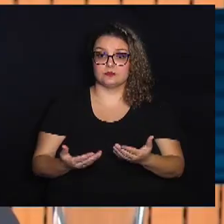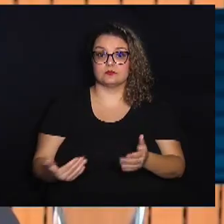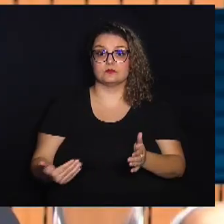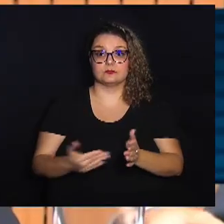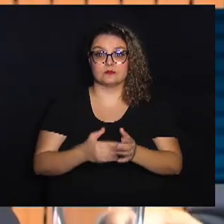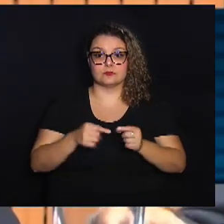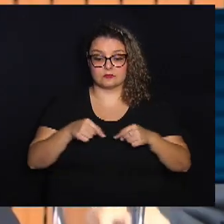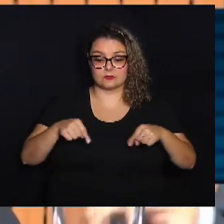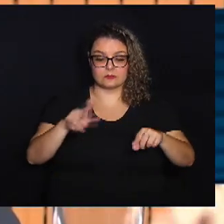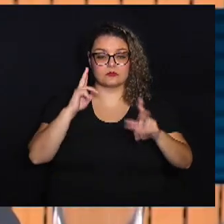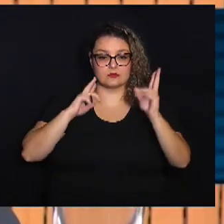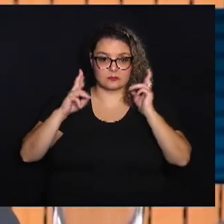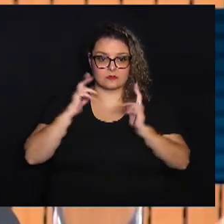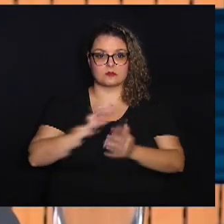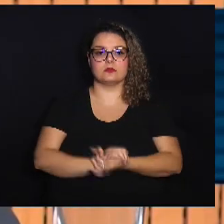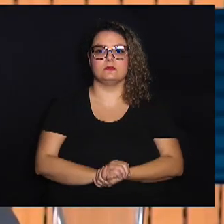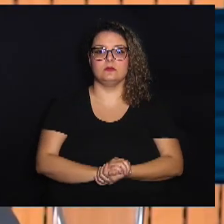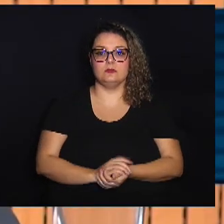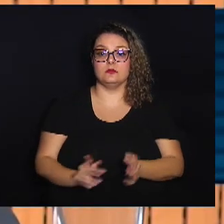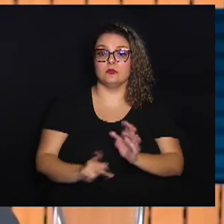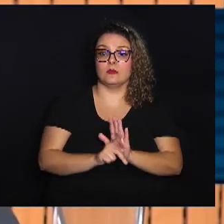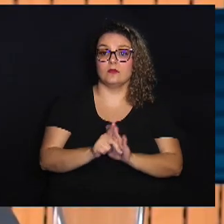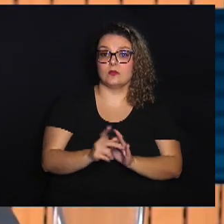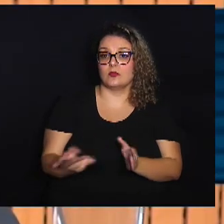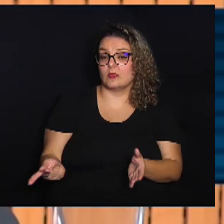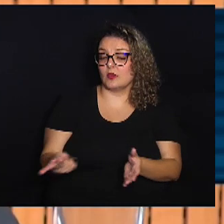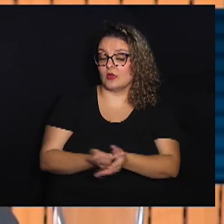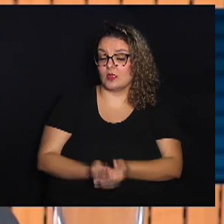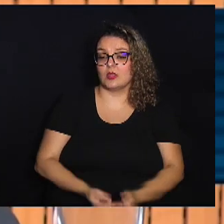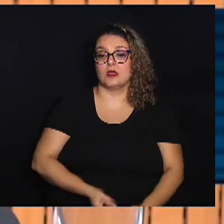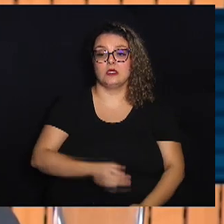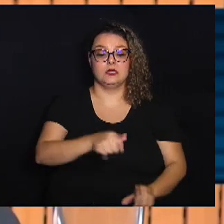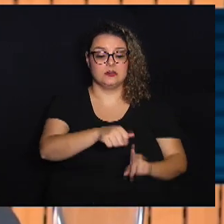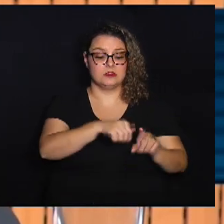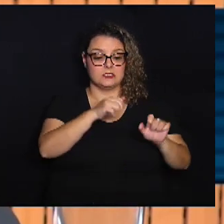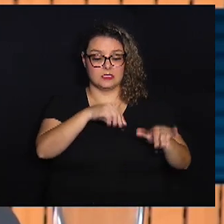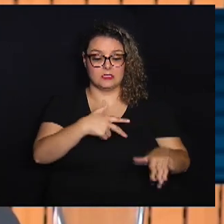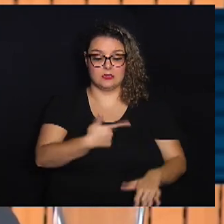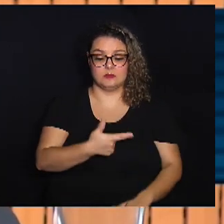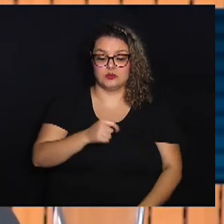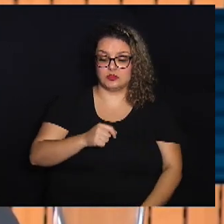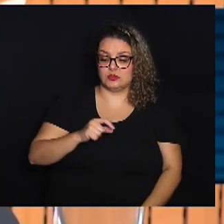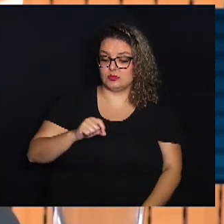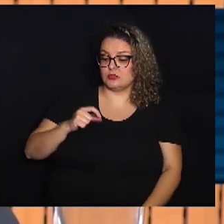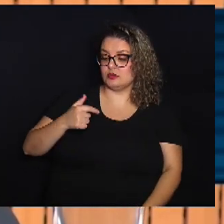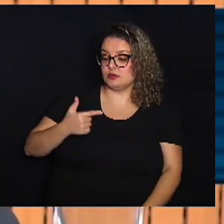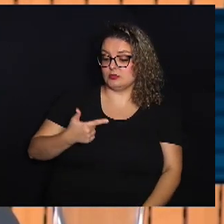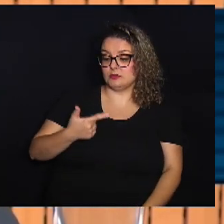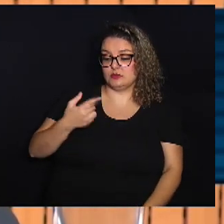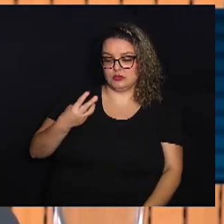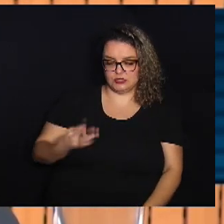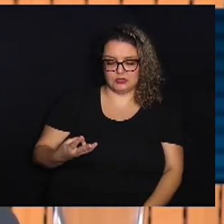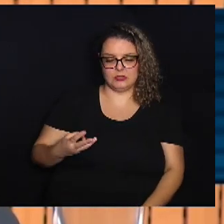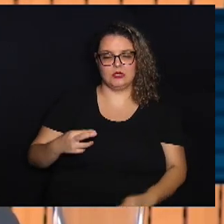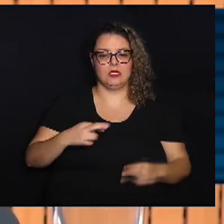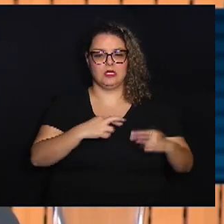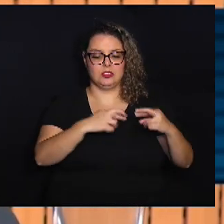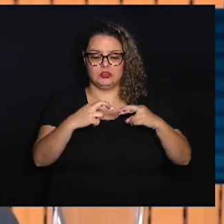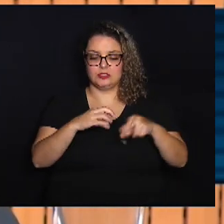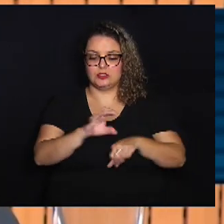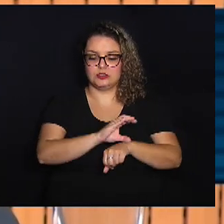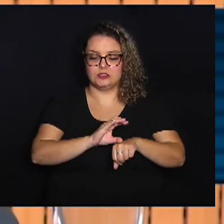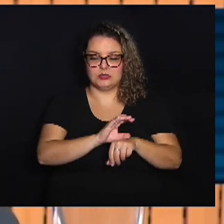salões. O projeto foi protocolado em setembro de 2023 e passou pela análise das comissões de Constituição